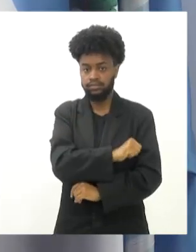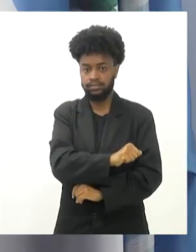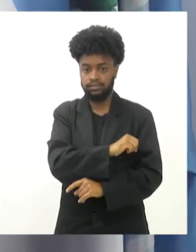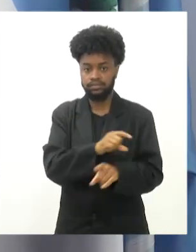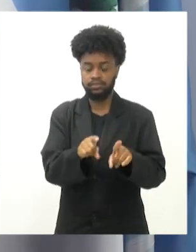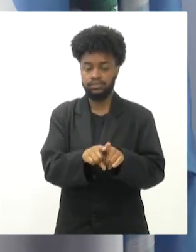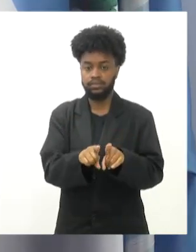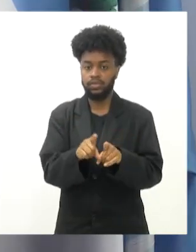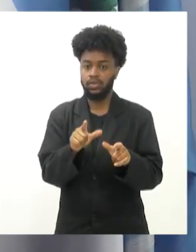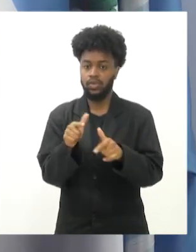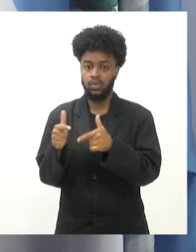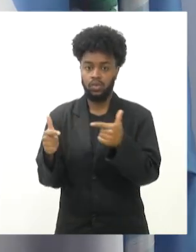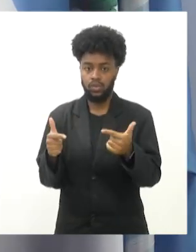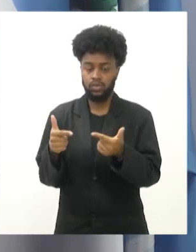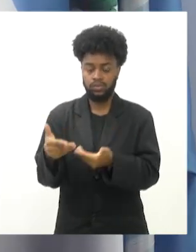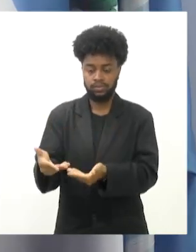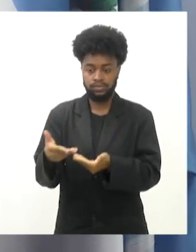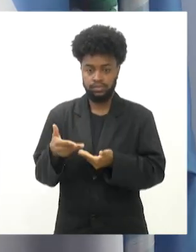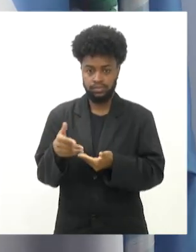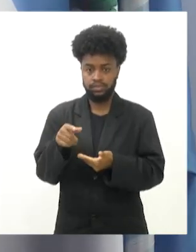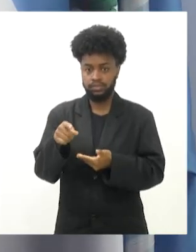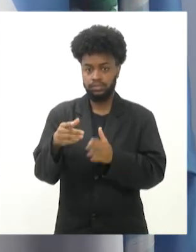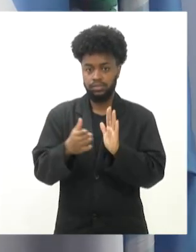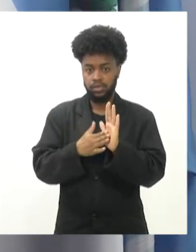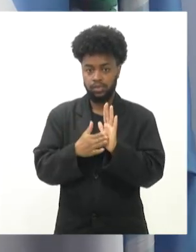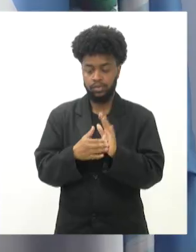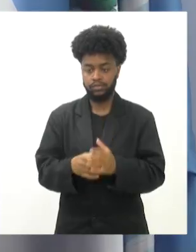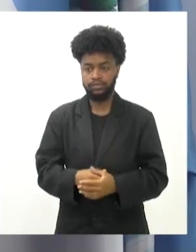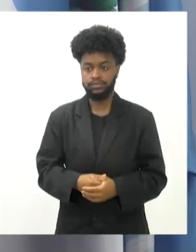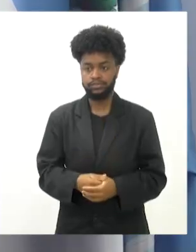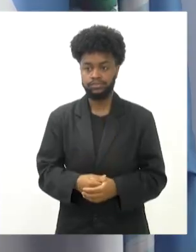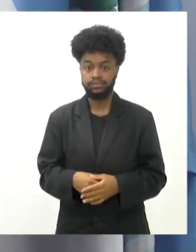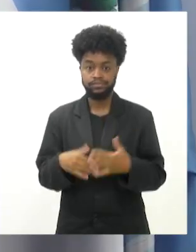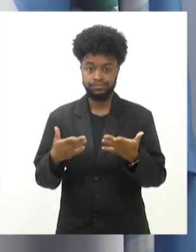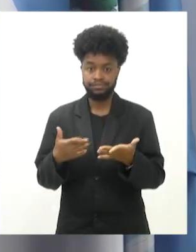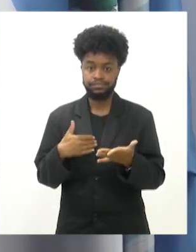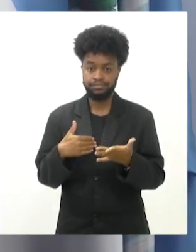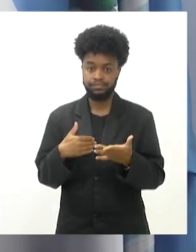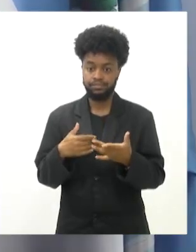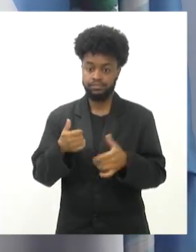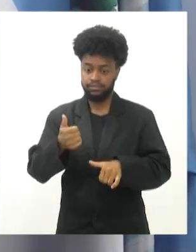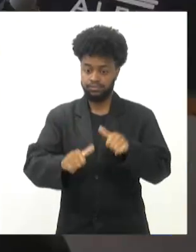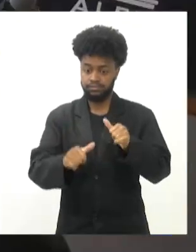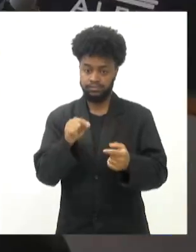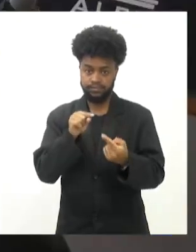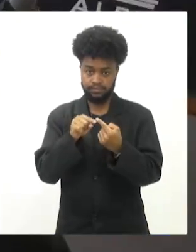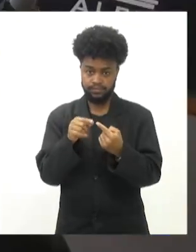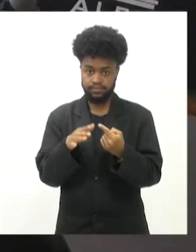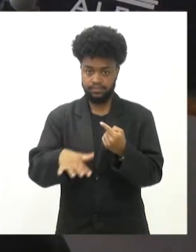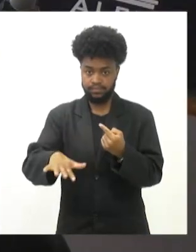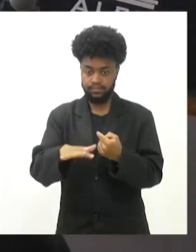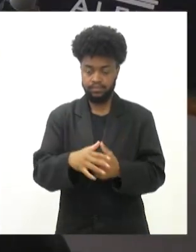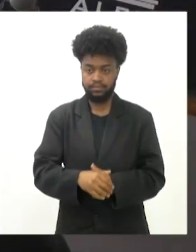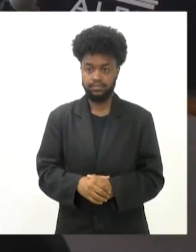das outras convocações que Vossa Excelência está propondo. Presidente, então, é nessa linha que eu faço as ponderações. Eu